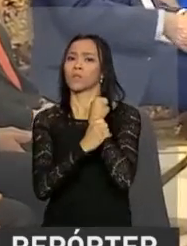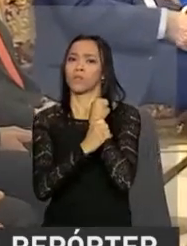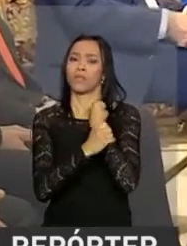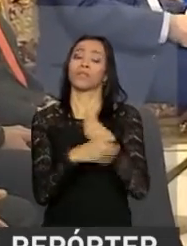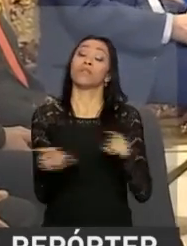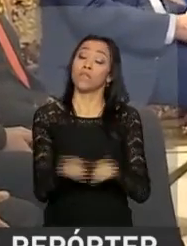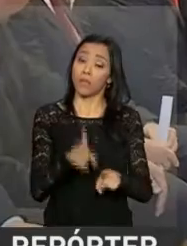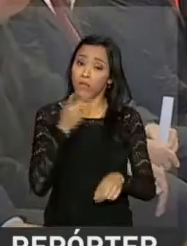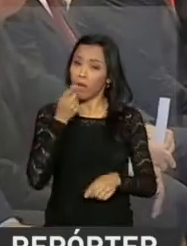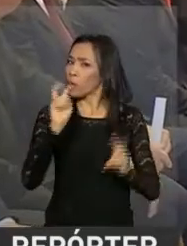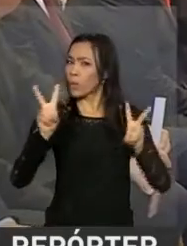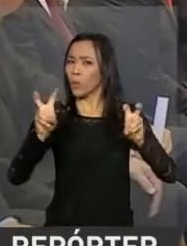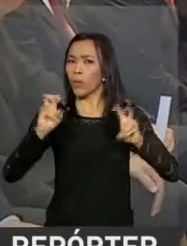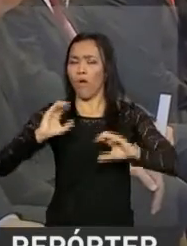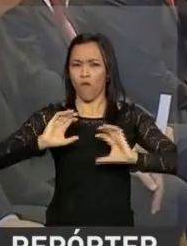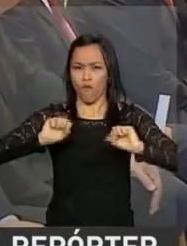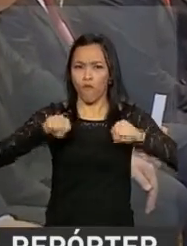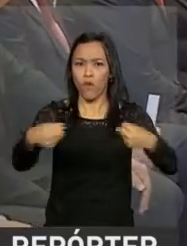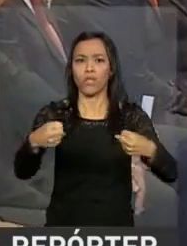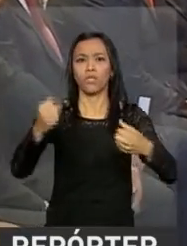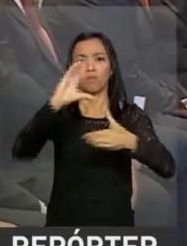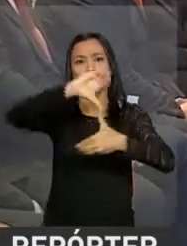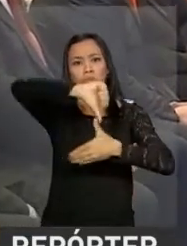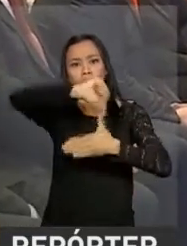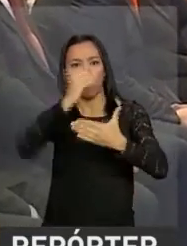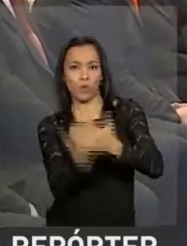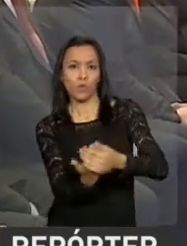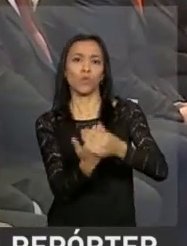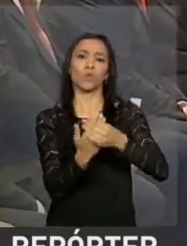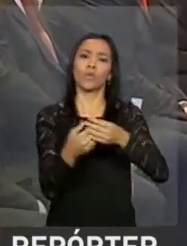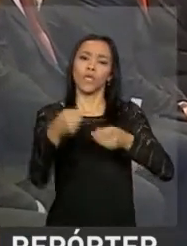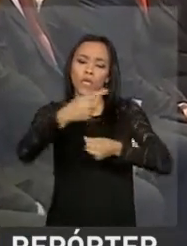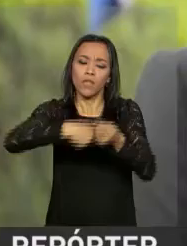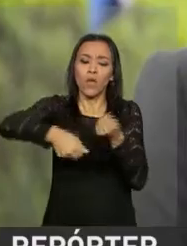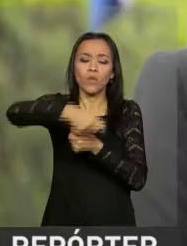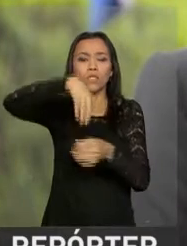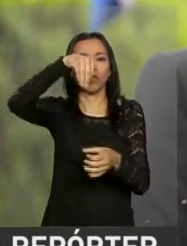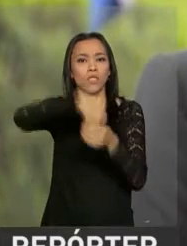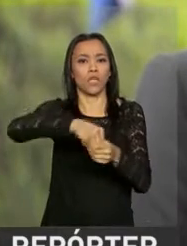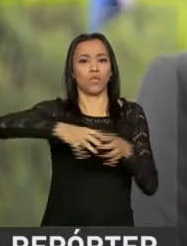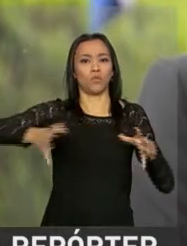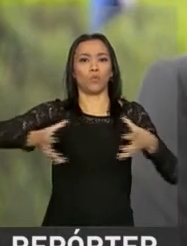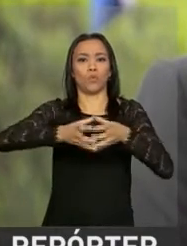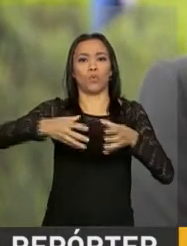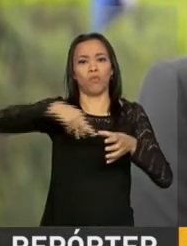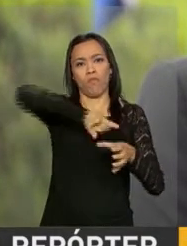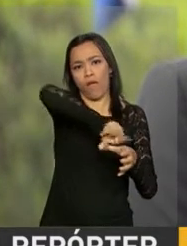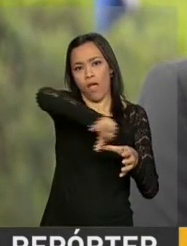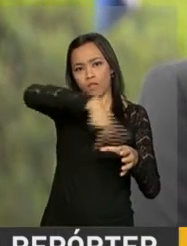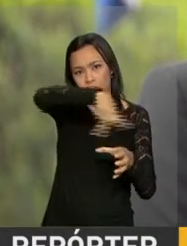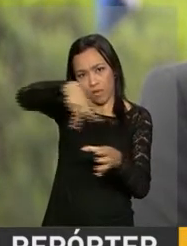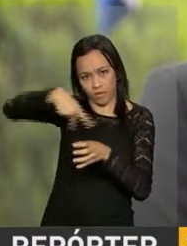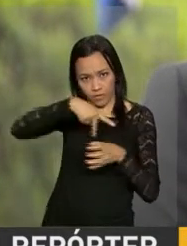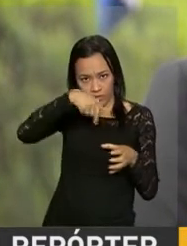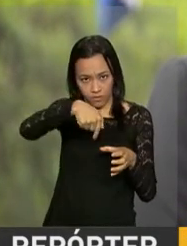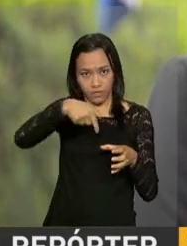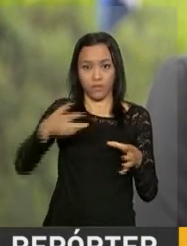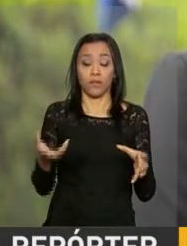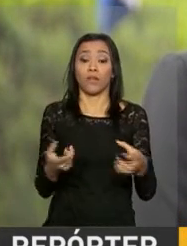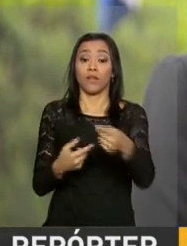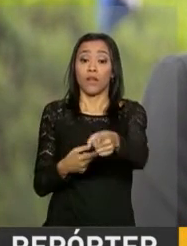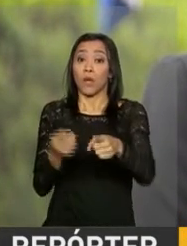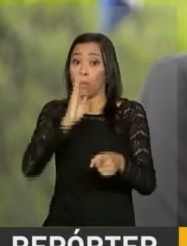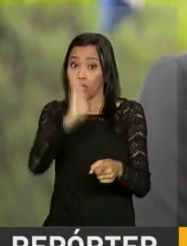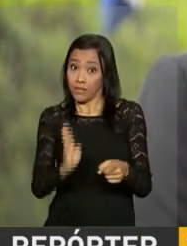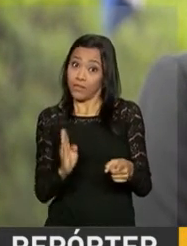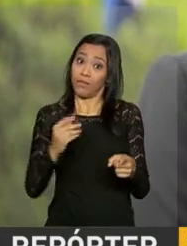do fortalecimento do Mercosul e das negociações externas do bloco. Brasil e Paraguai são importantes parceiros comerciais e políticos.